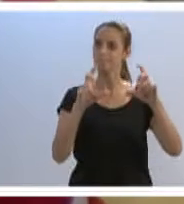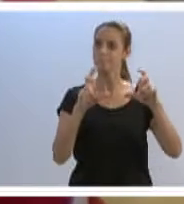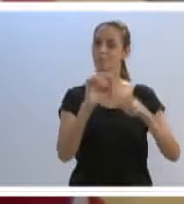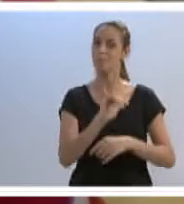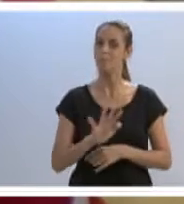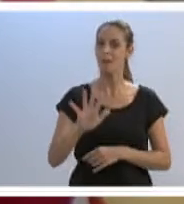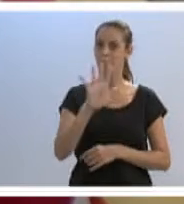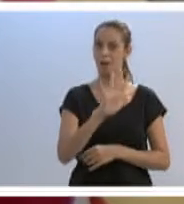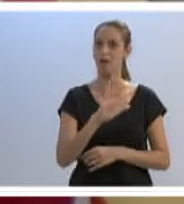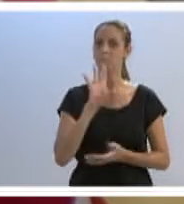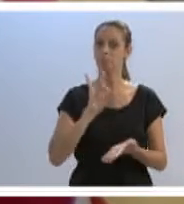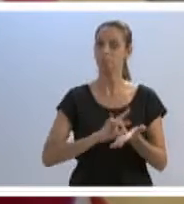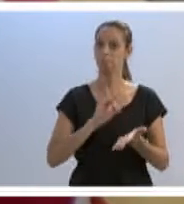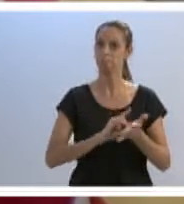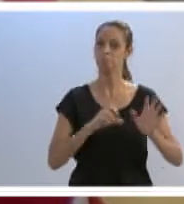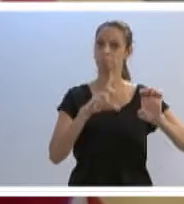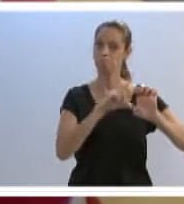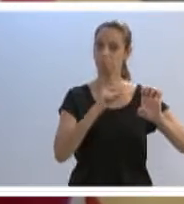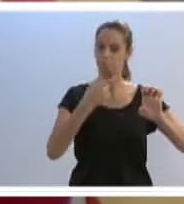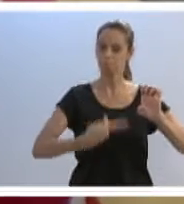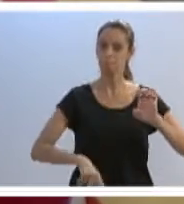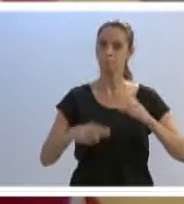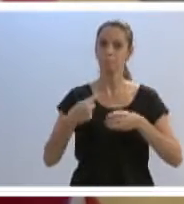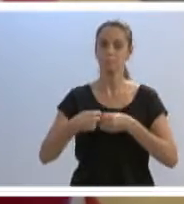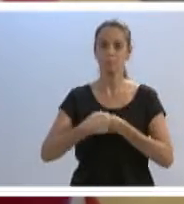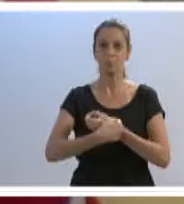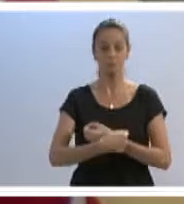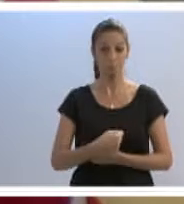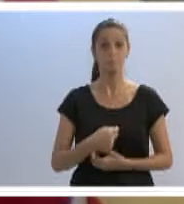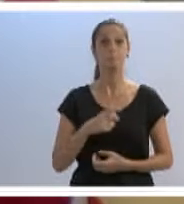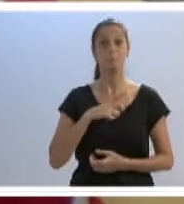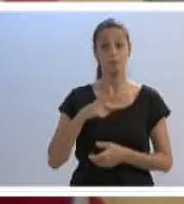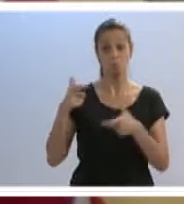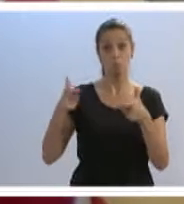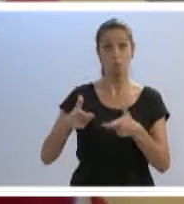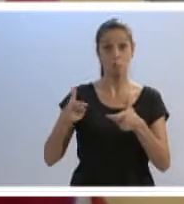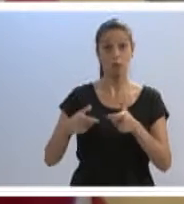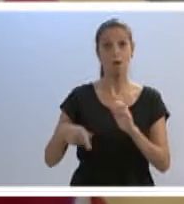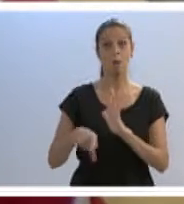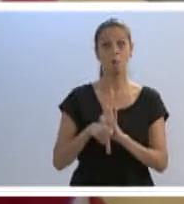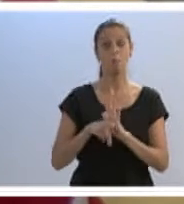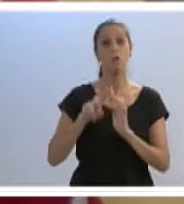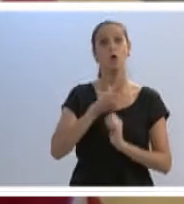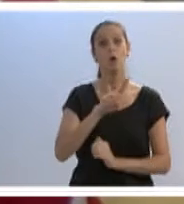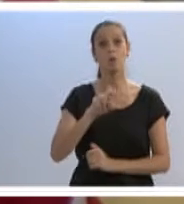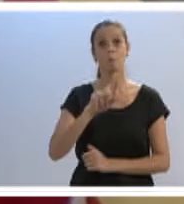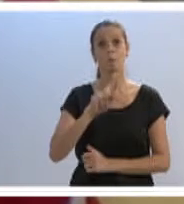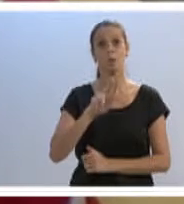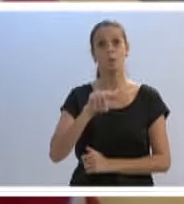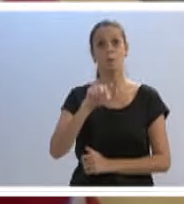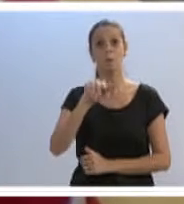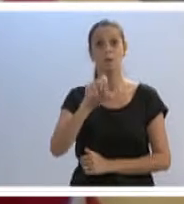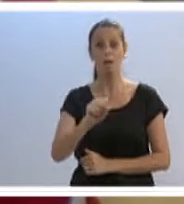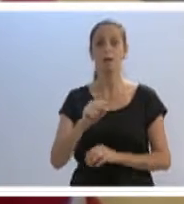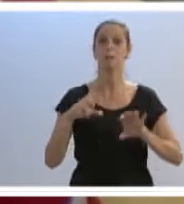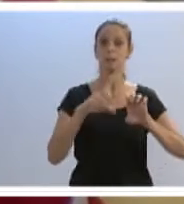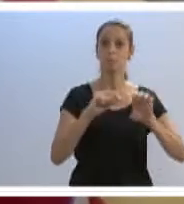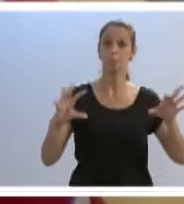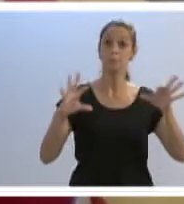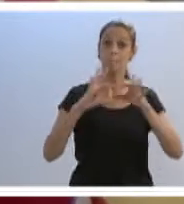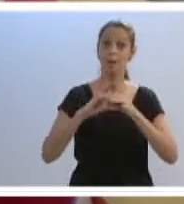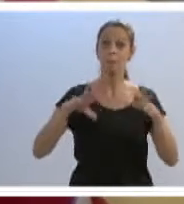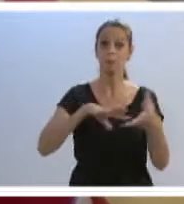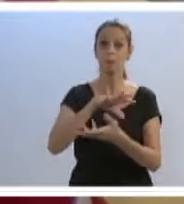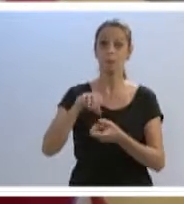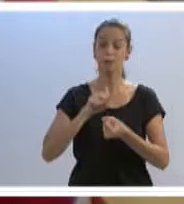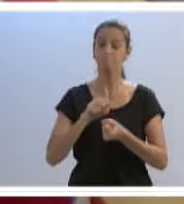exemplo de empreendedorismo na cidade que nós temos aqui, no estabelecimento do Gulas, que está tendo um empreendedorismo com sustentabilidade, e